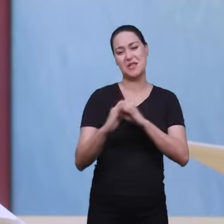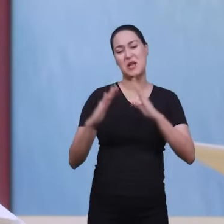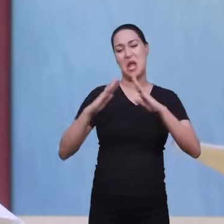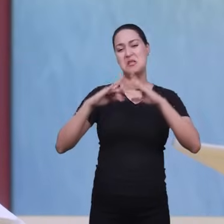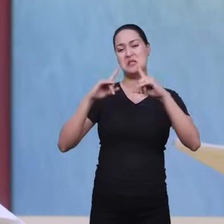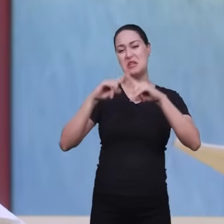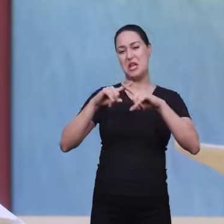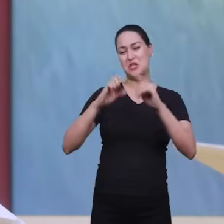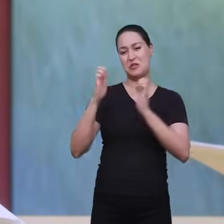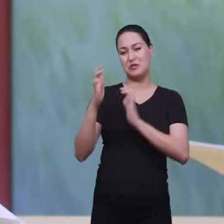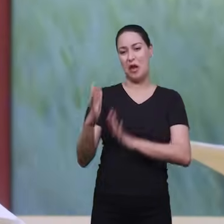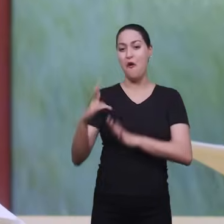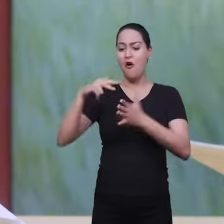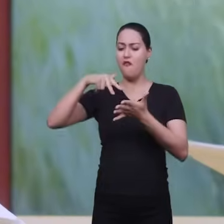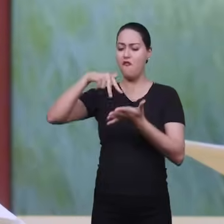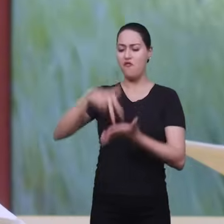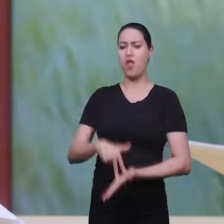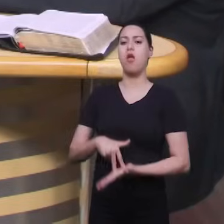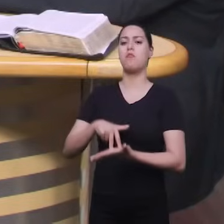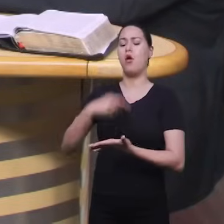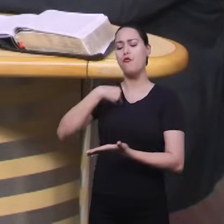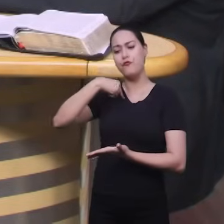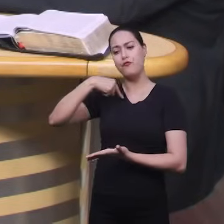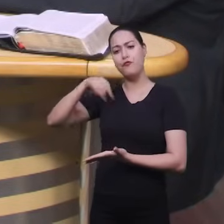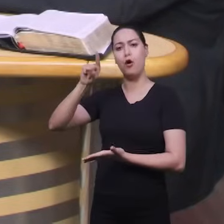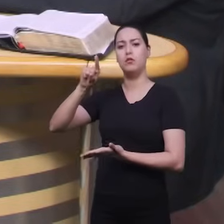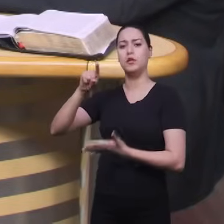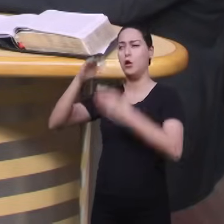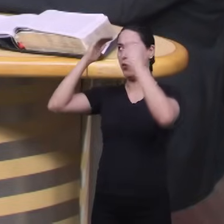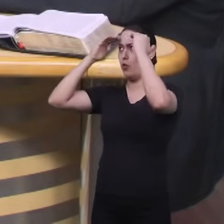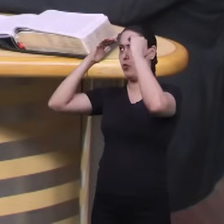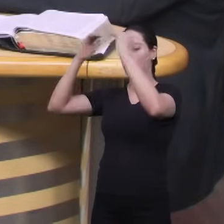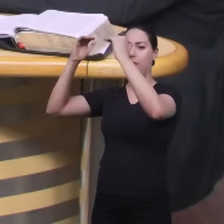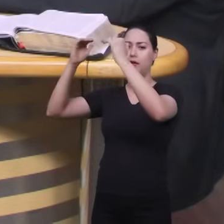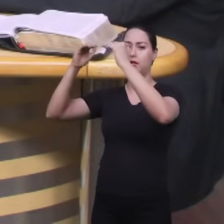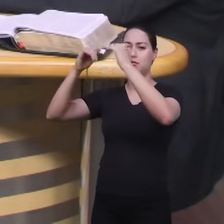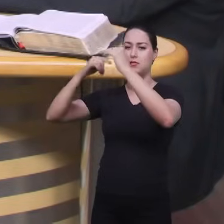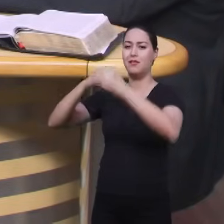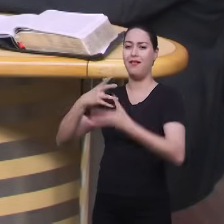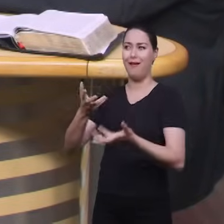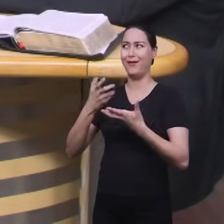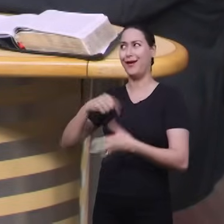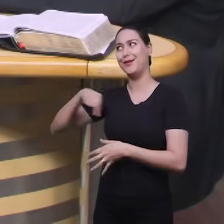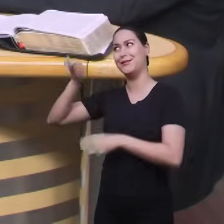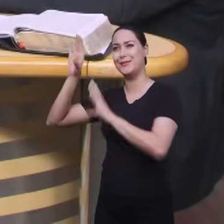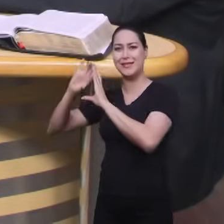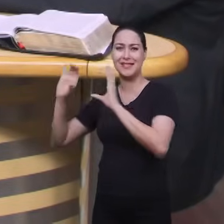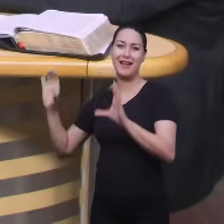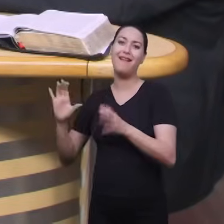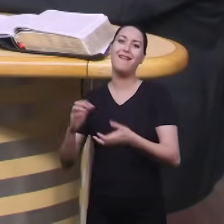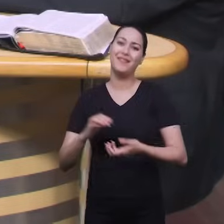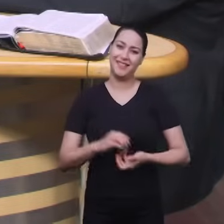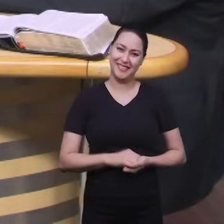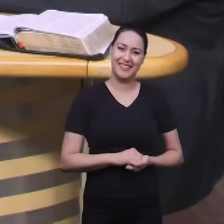tem essa posição é firme né ela não quer comprar tradição ela tem um chamado e nada aprende né porque